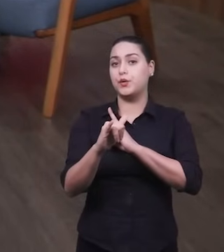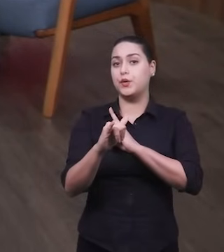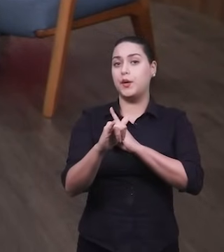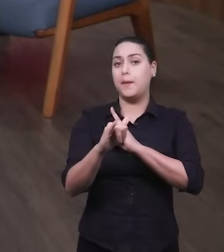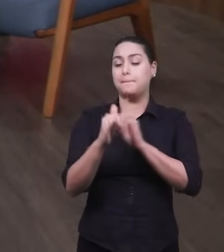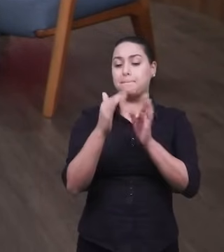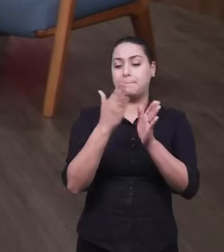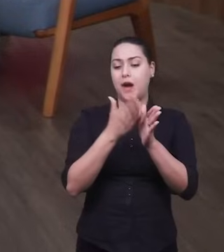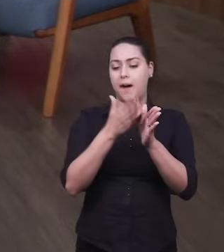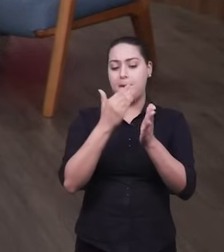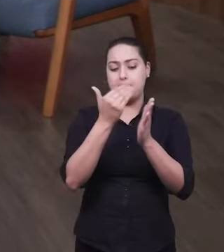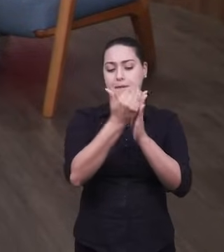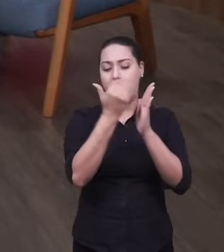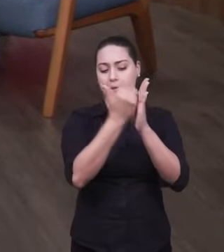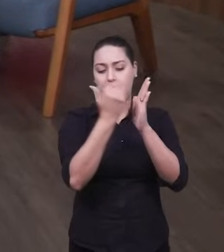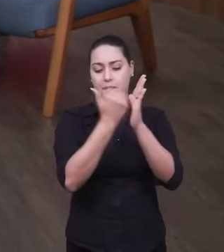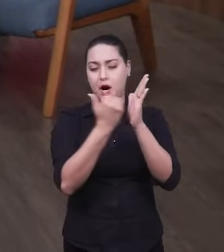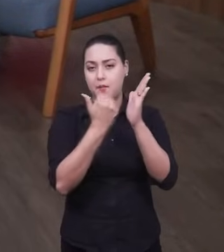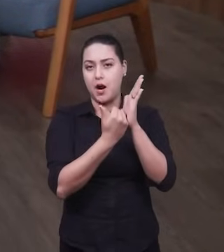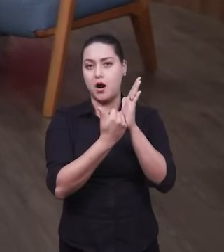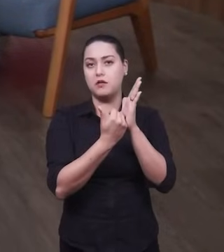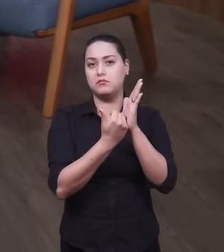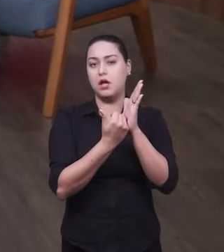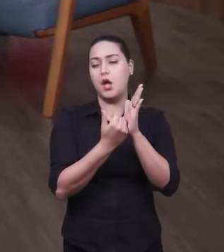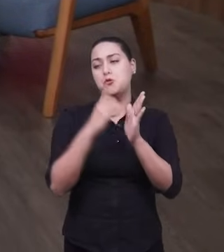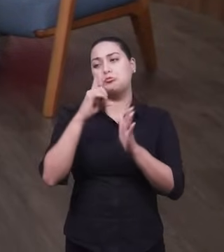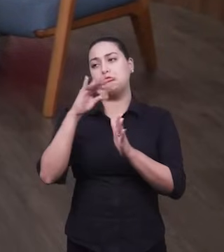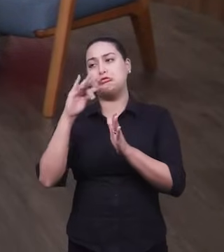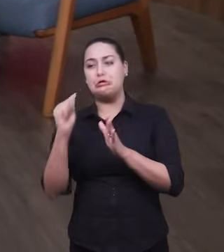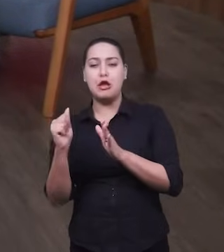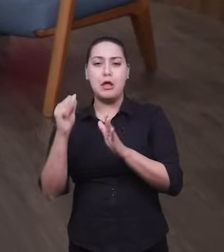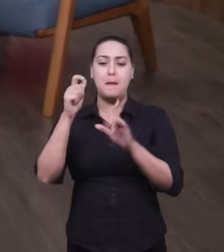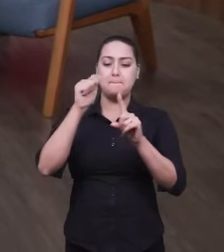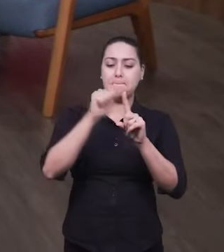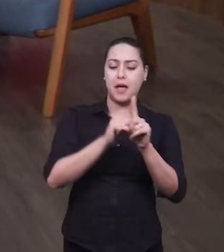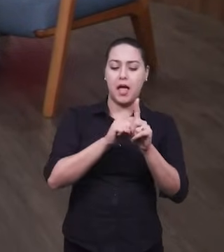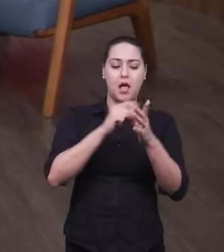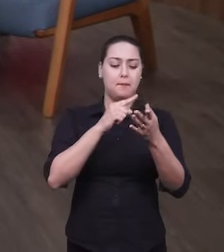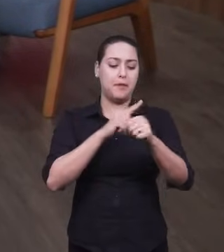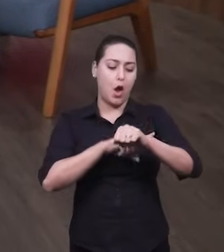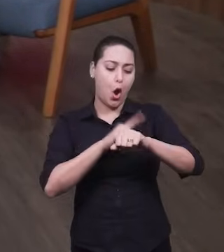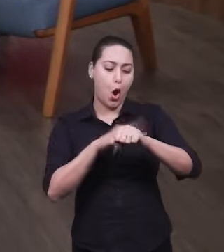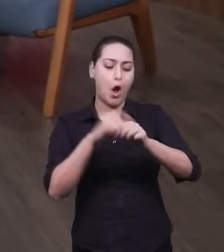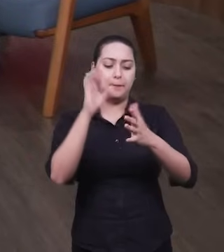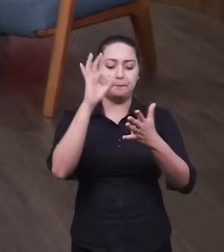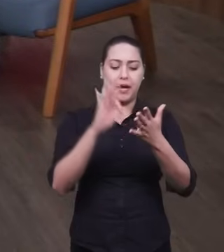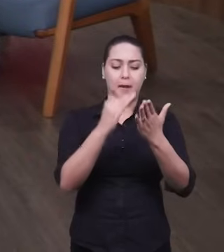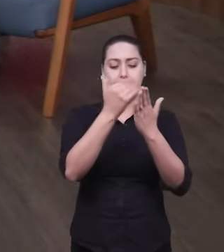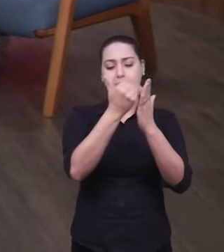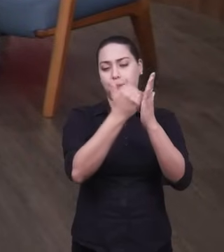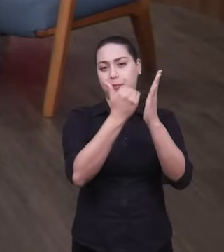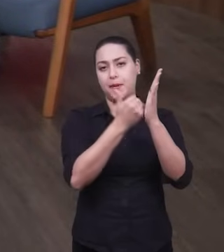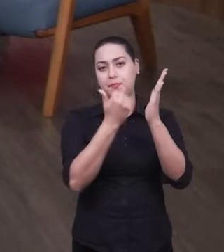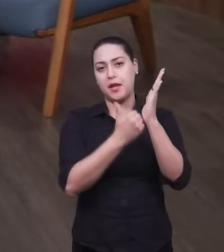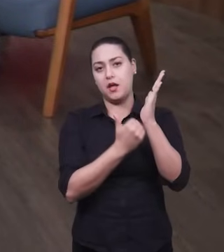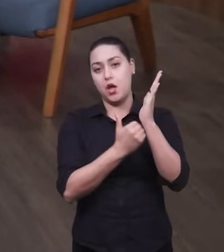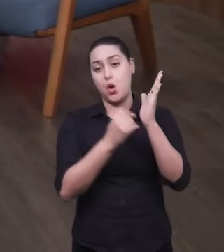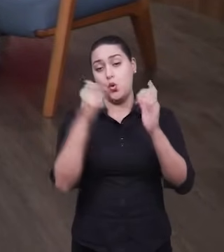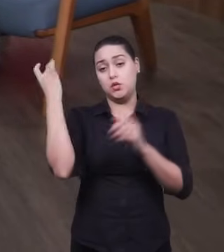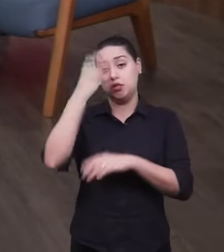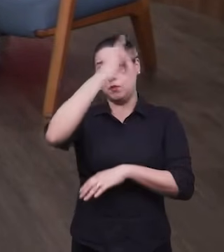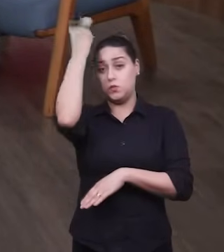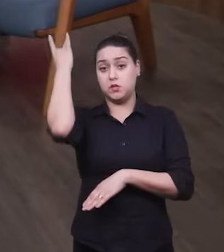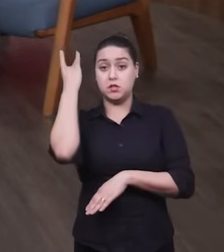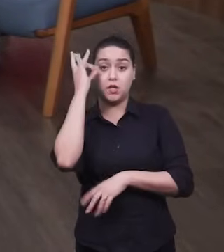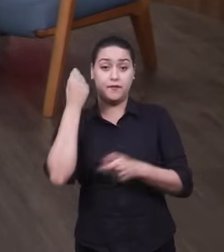de hoje, dia tal, do mês tanto, às tantas horas, vai entrar um homem assim, assim. Então, o Espírito Santo